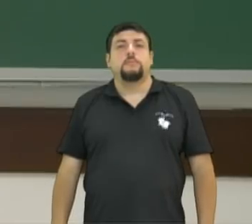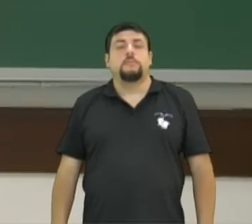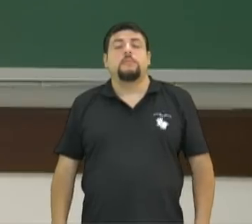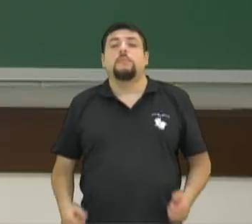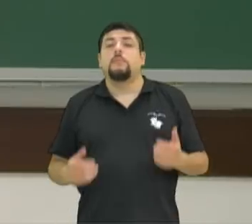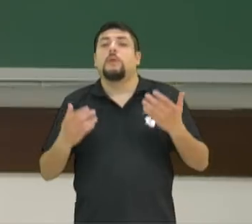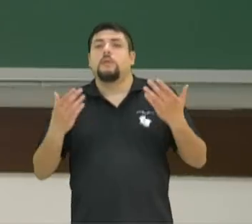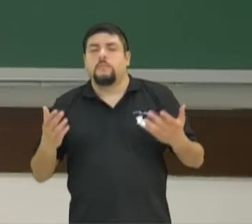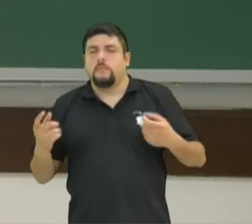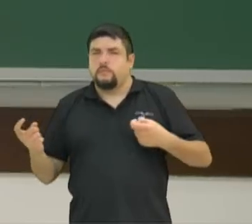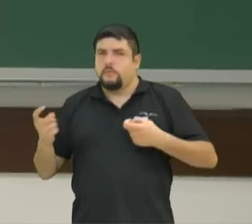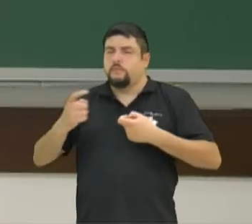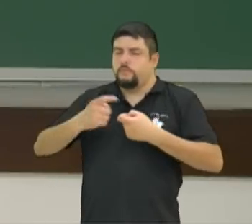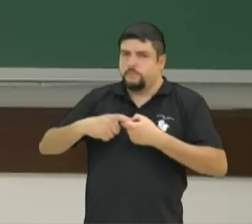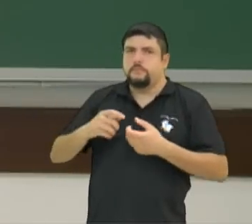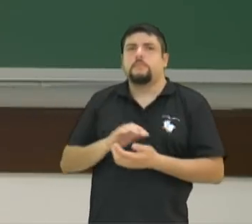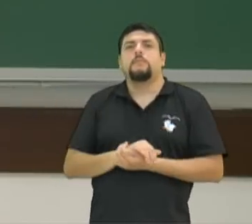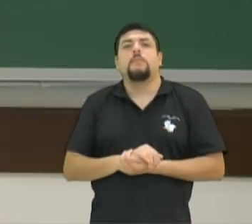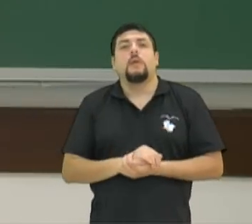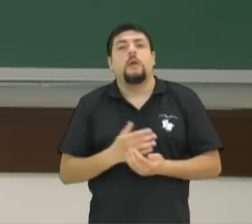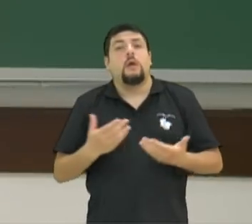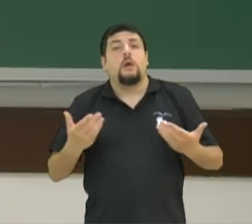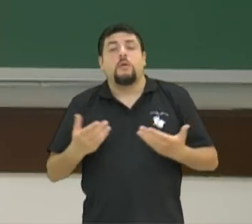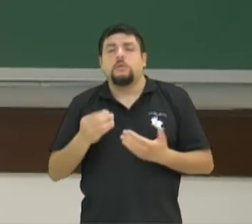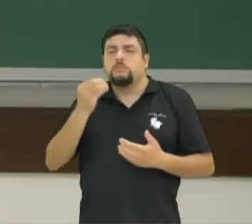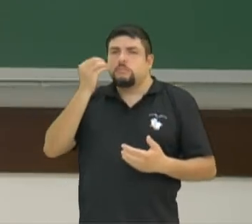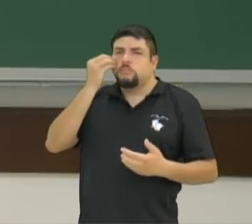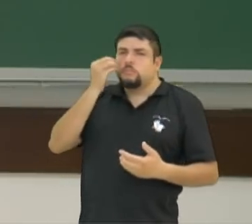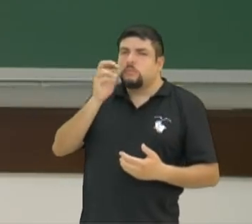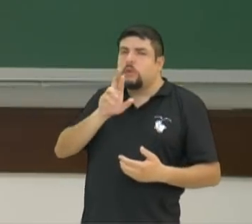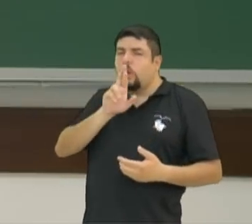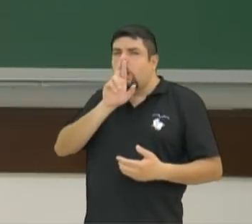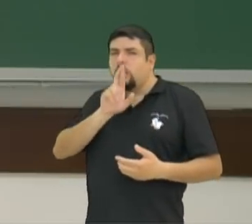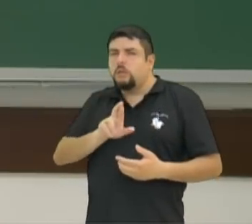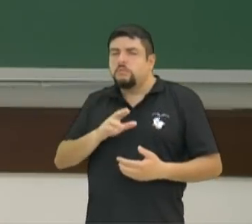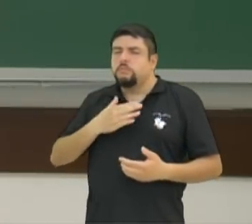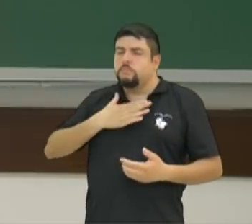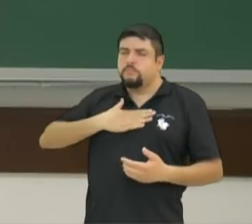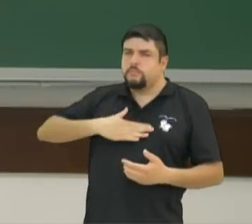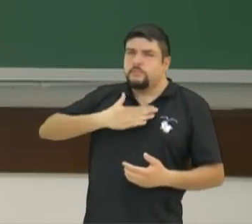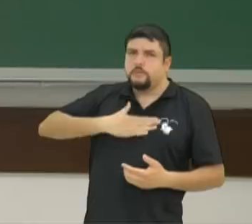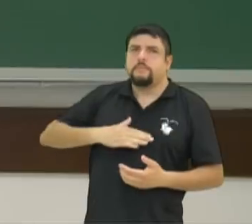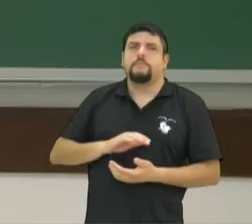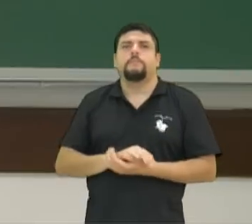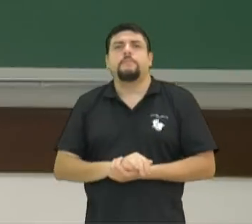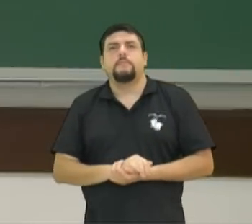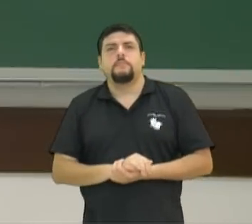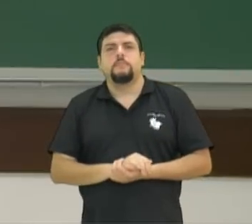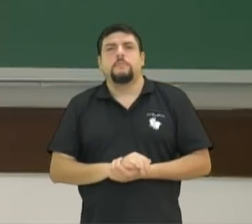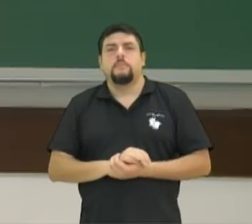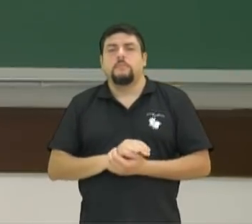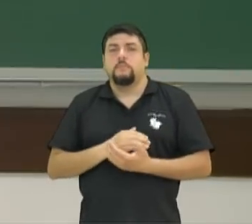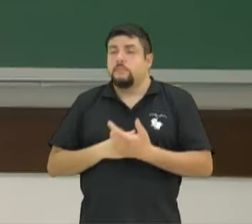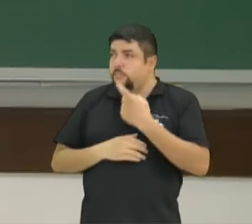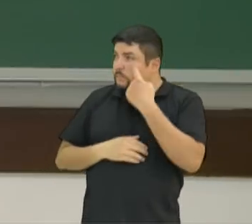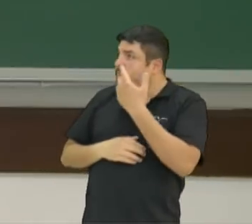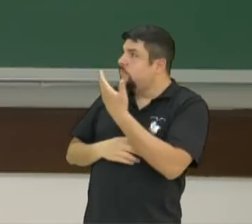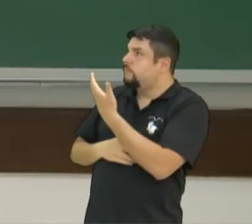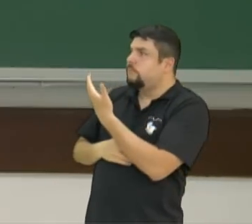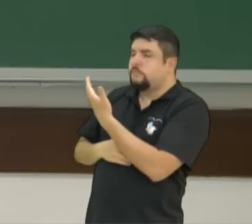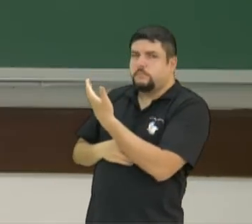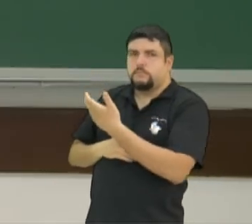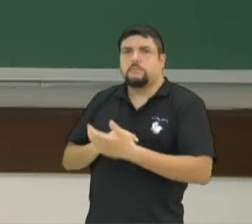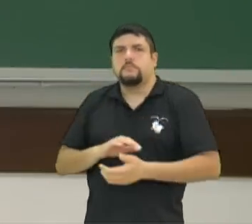Pessoal, voltamos e vamos resolver esse exercício juntos, bem tranquilo, né? Então, naquela tela que nós tínhamos aqui,